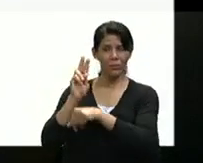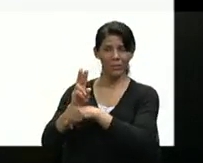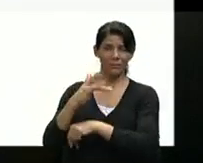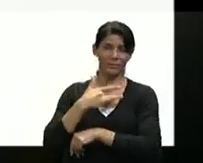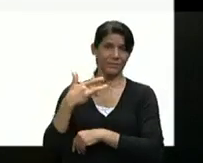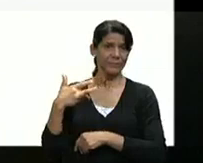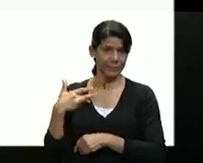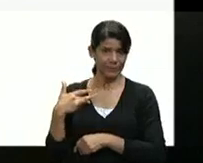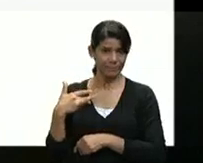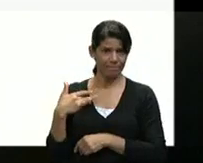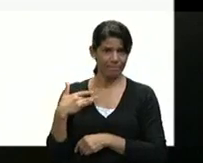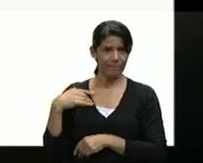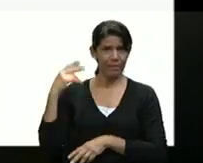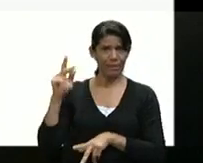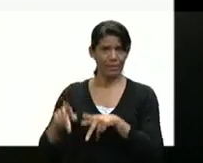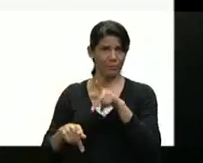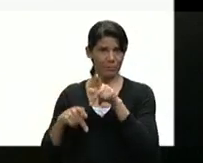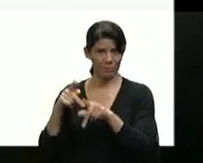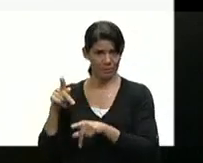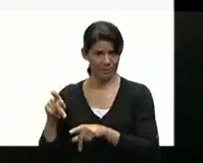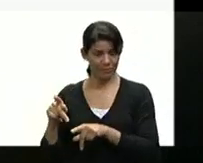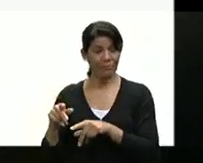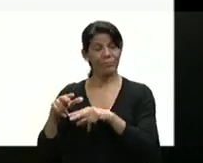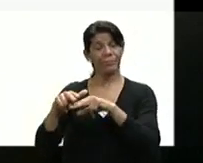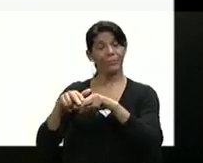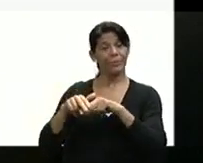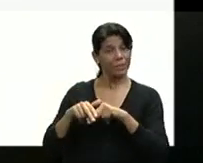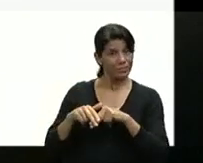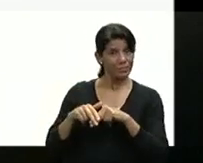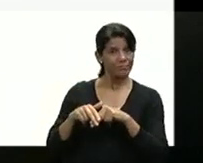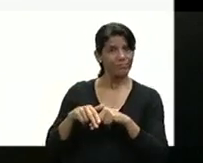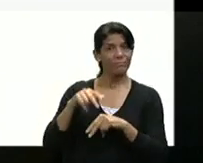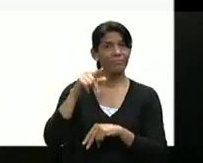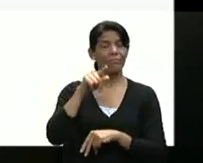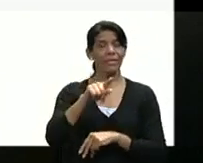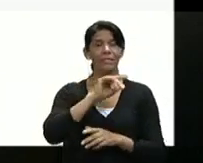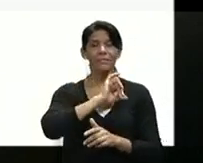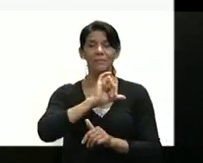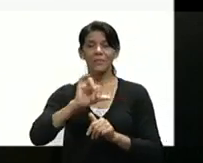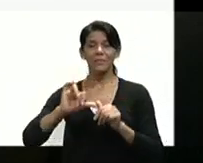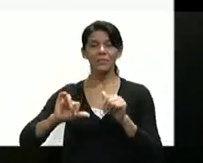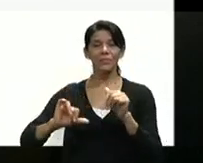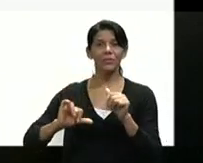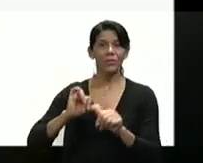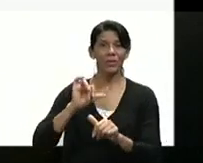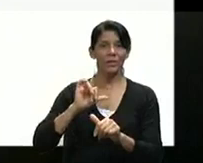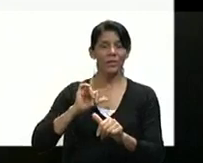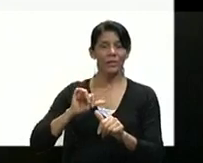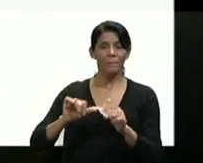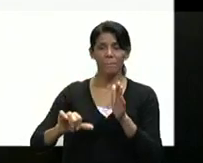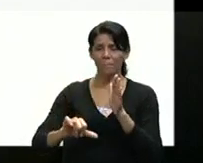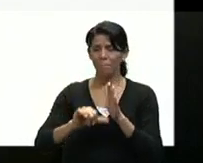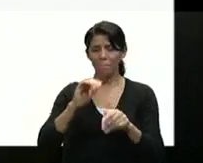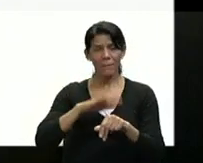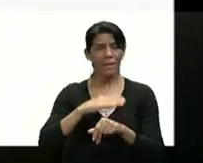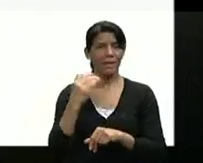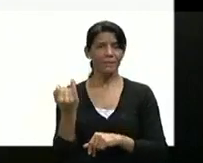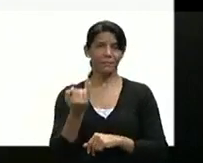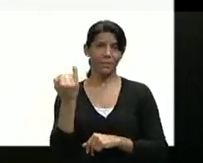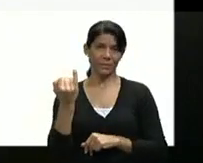saúde da população. Por isso, ela se torna a prioridade